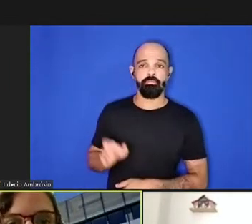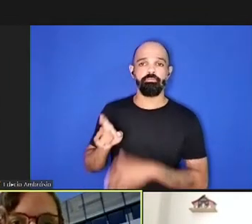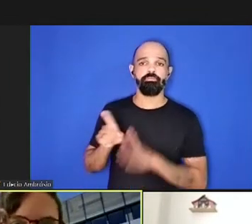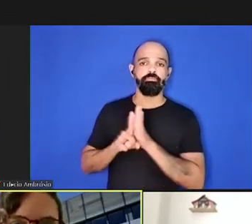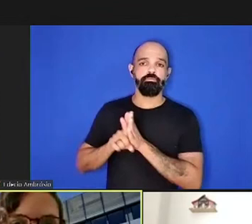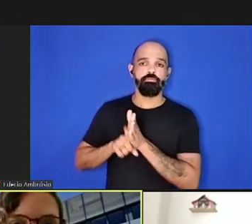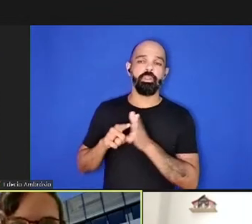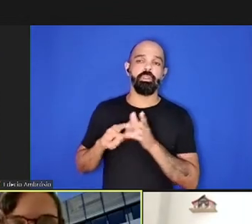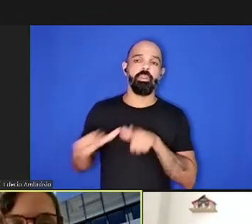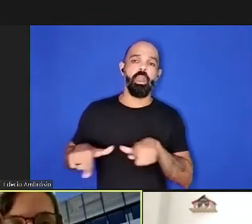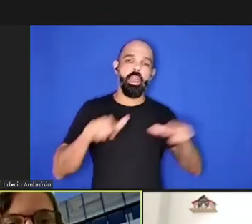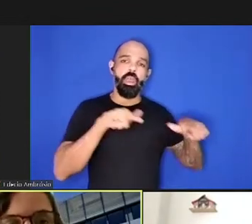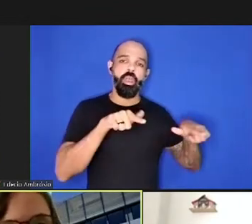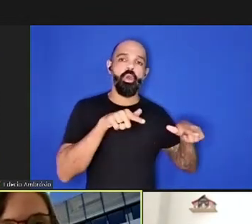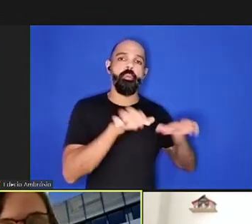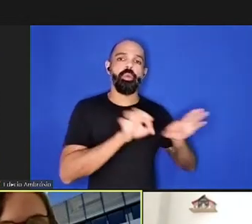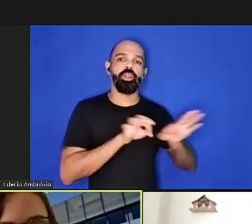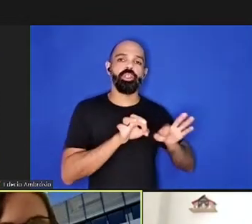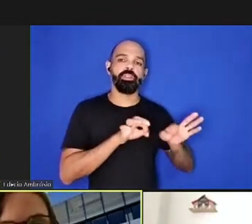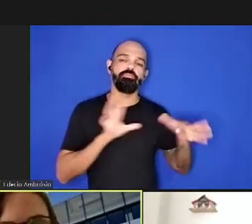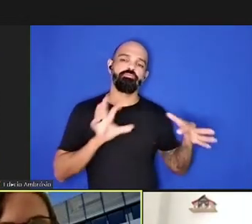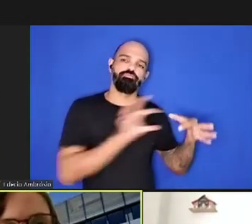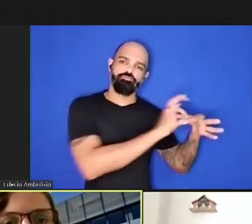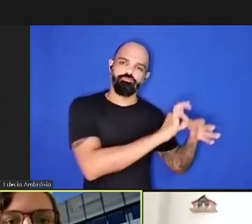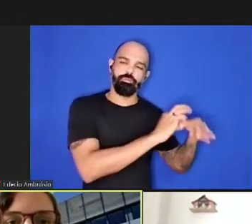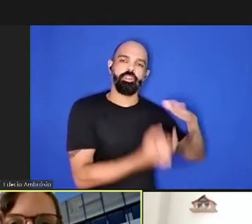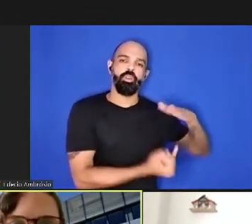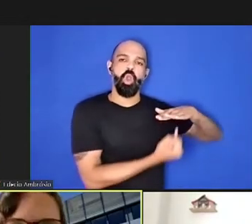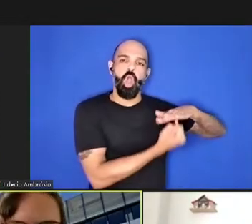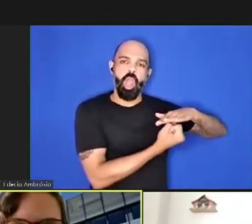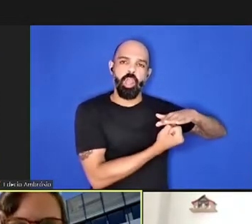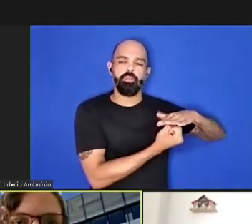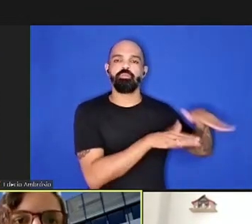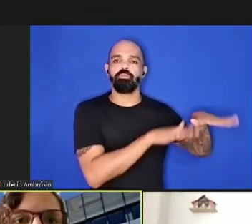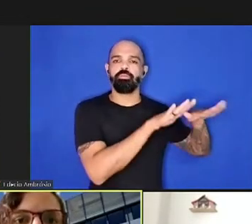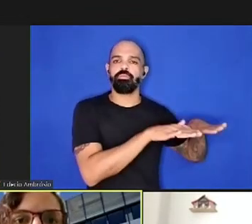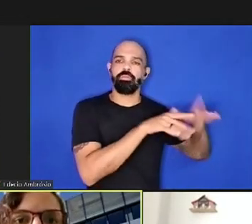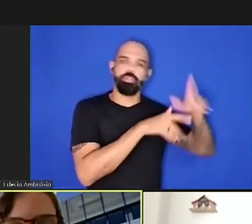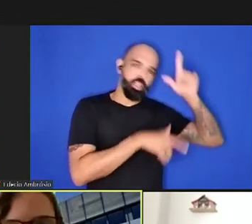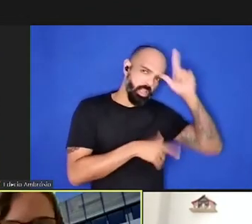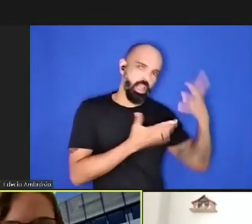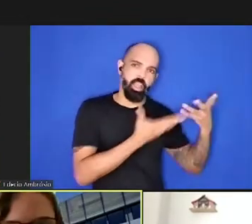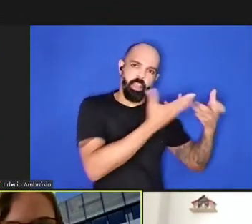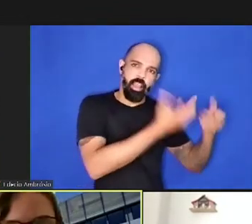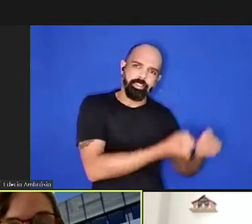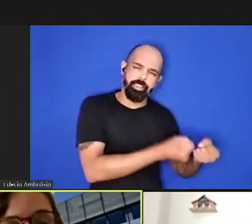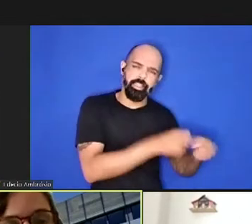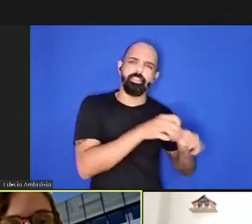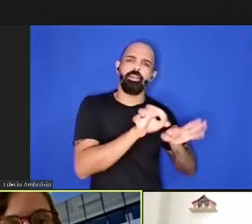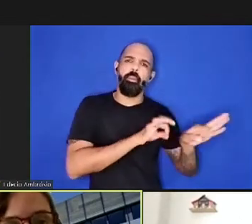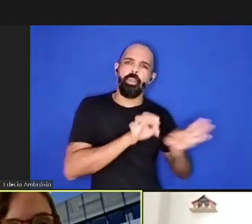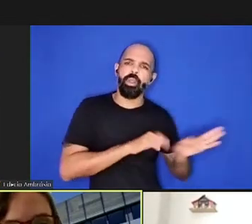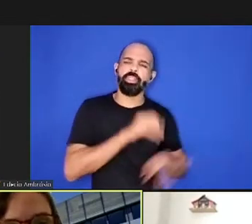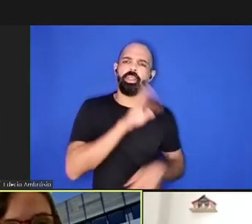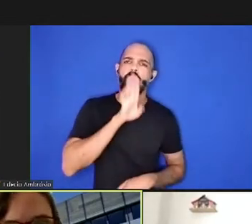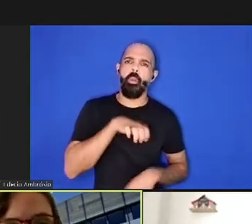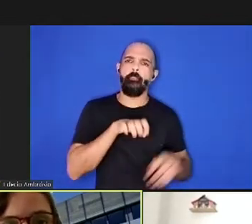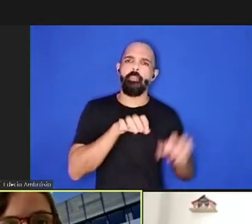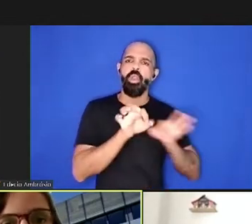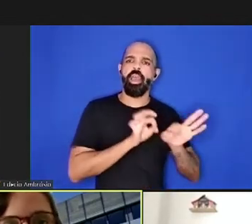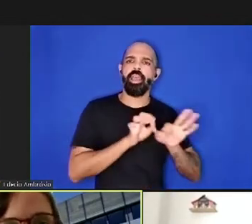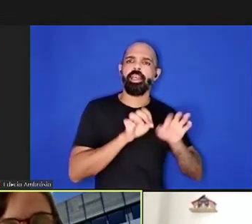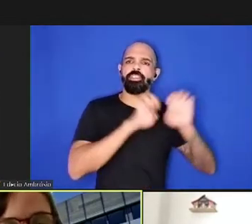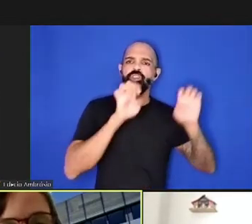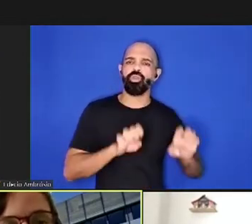em alinhamento, naturalmente, com uma instituição anfitriã da Alemanha, já com esse aceite, um projeto de pesquisa bem estruturado, para fazer um